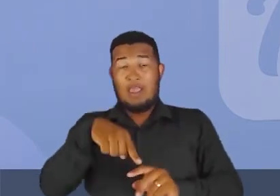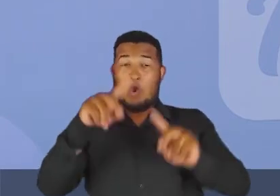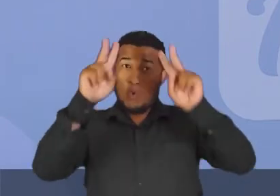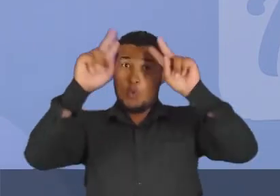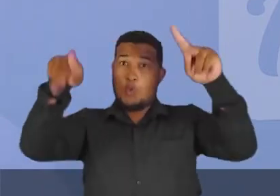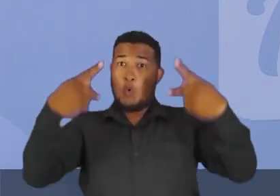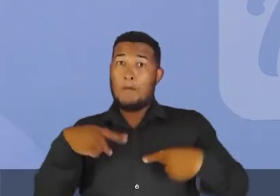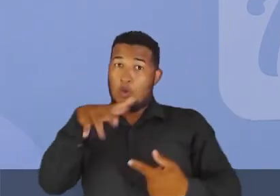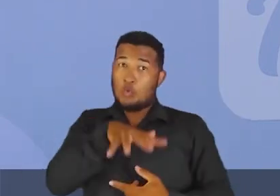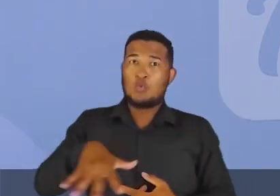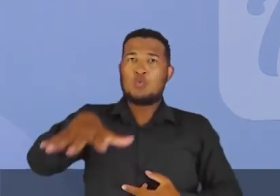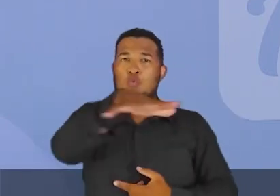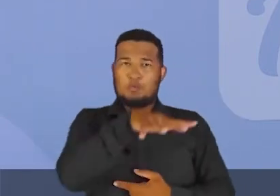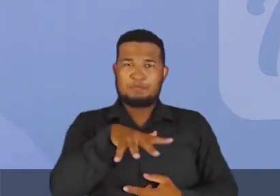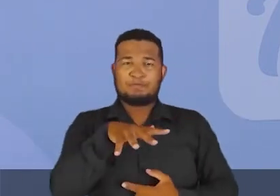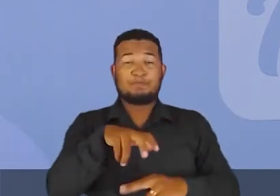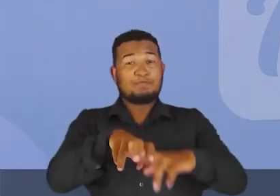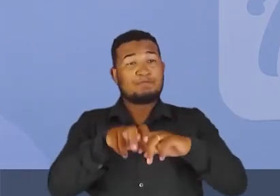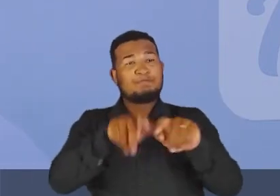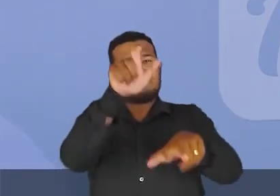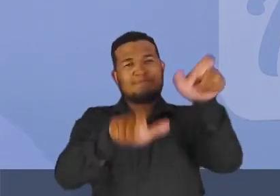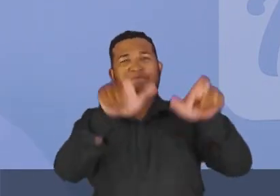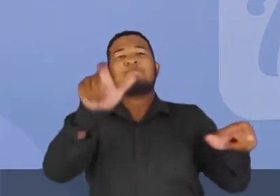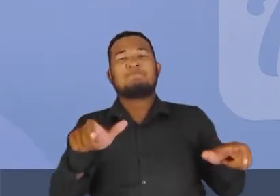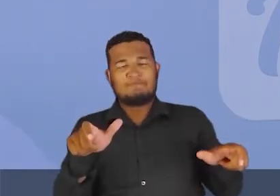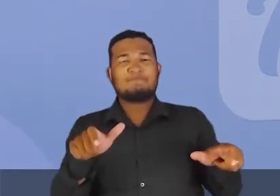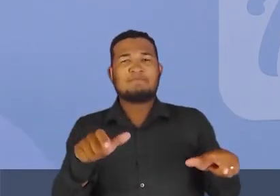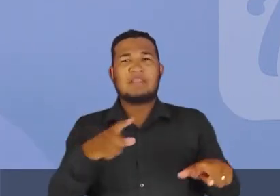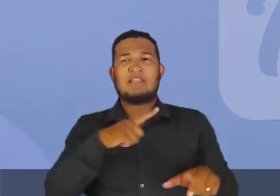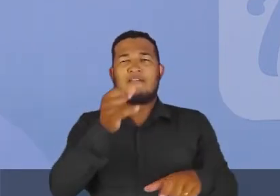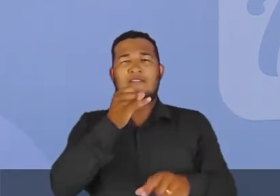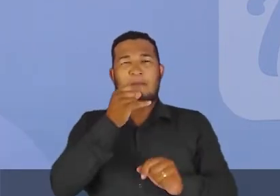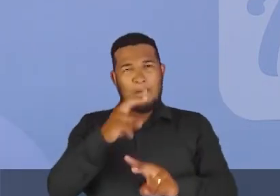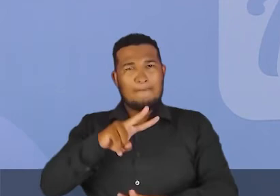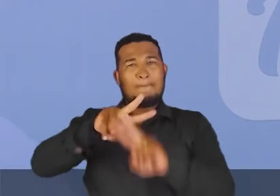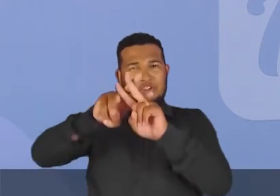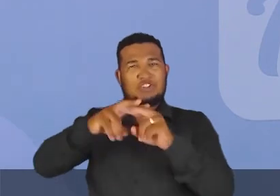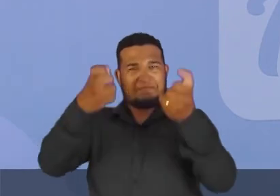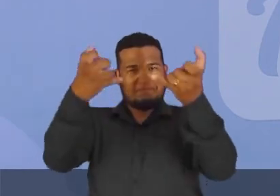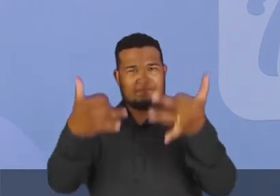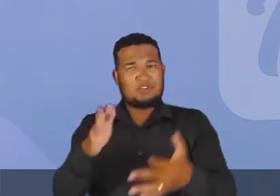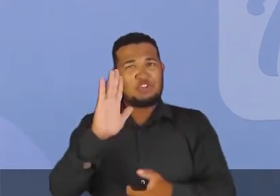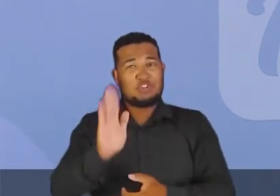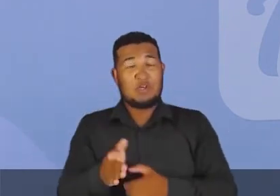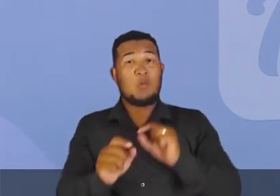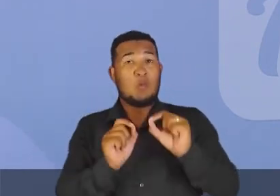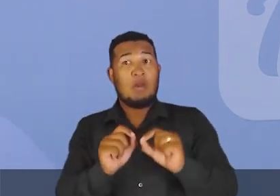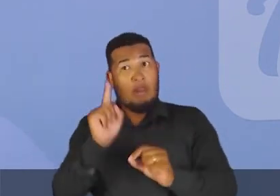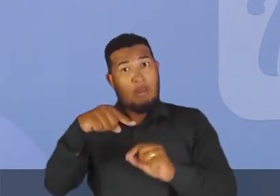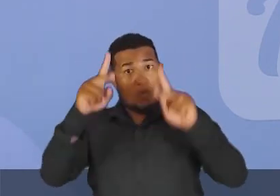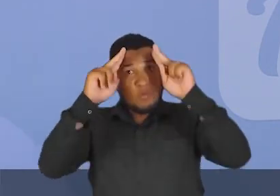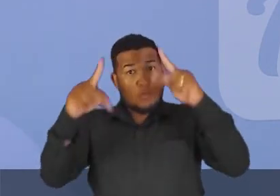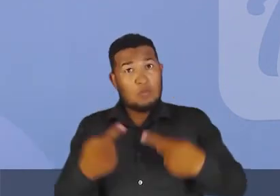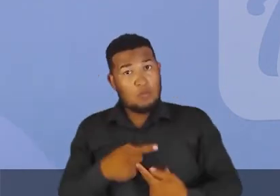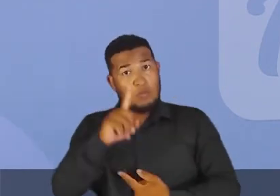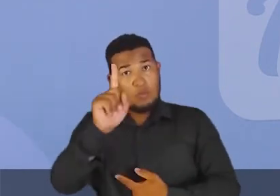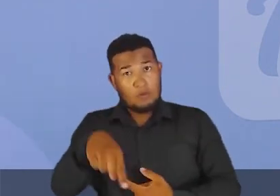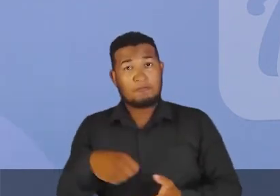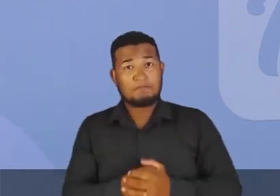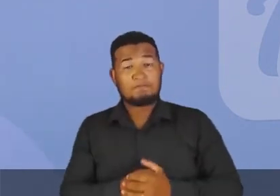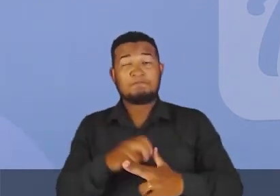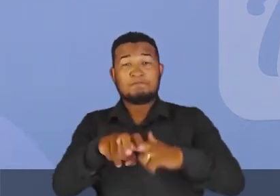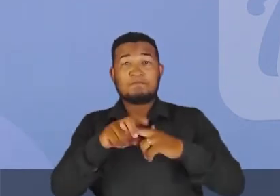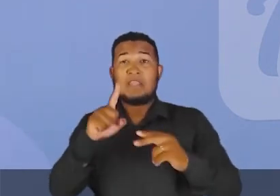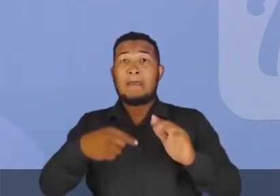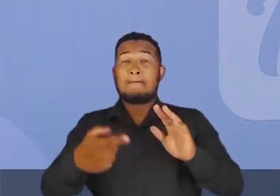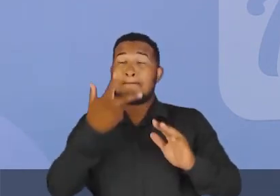né? E essas pessoas, né, como os presidiários, por exemplo, que eu mencionei, são seres humanos. Então, essa é a